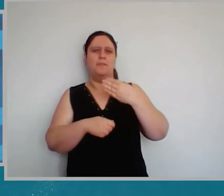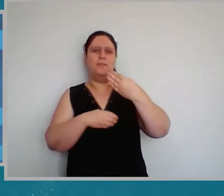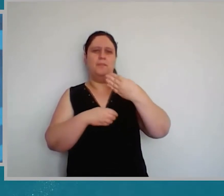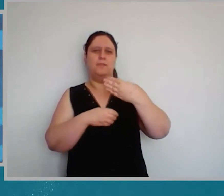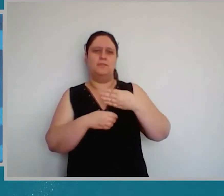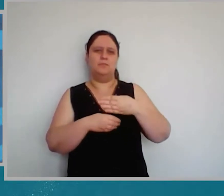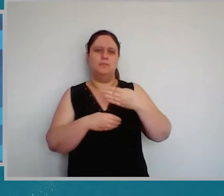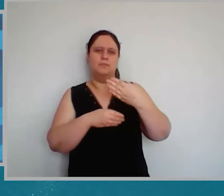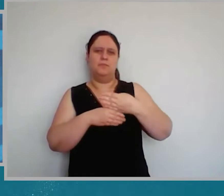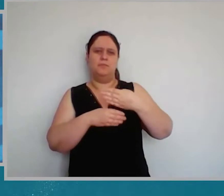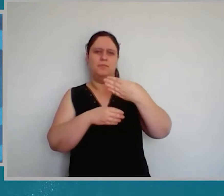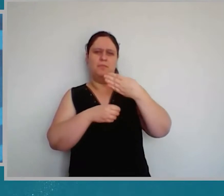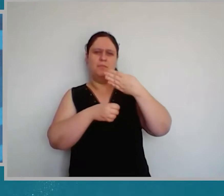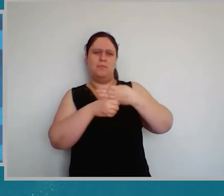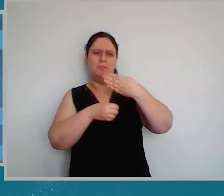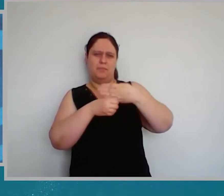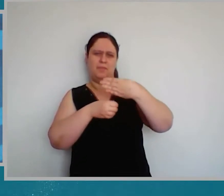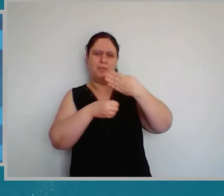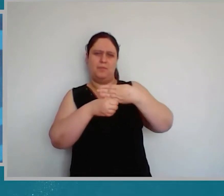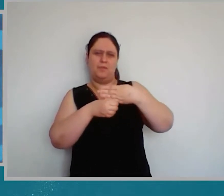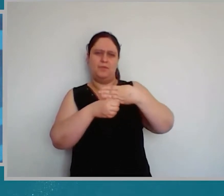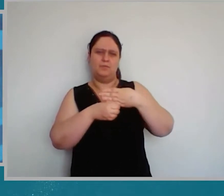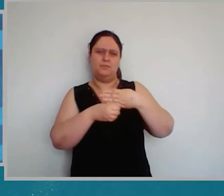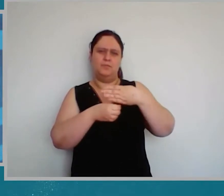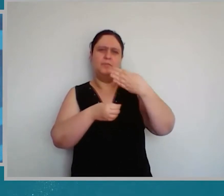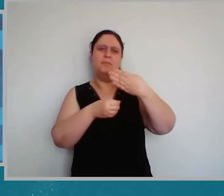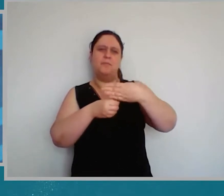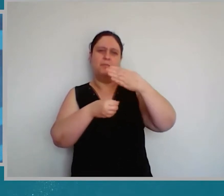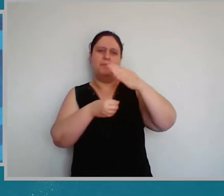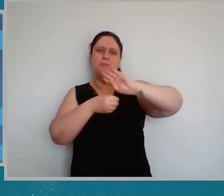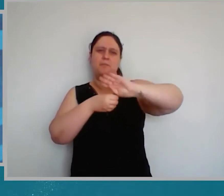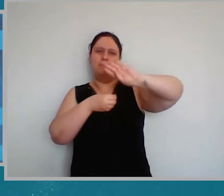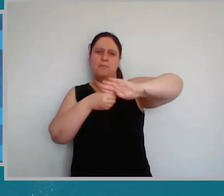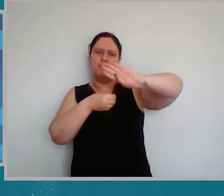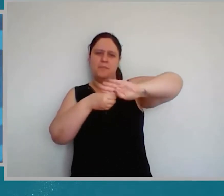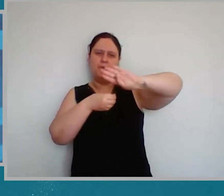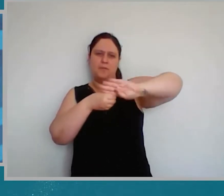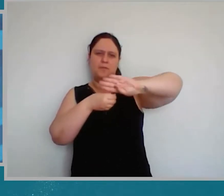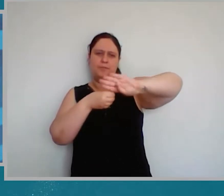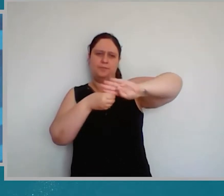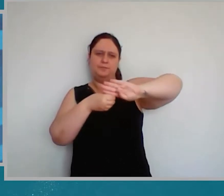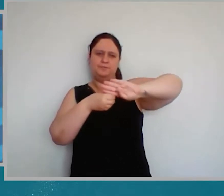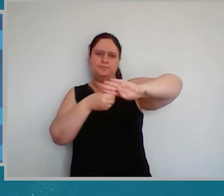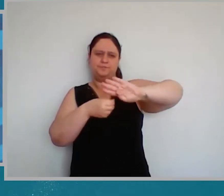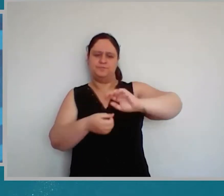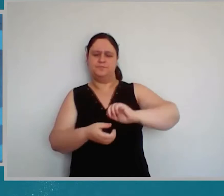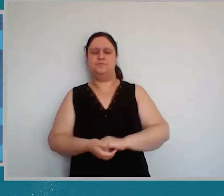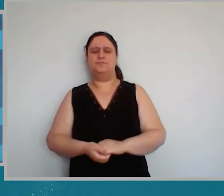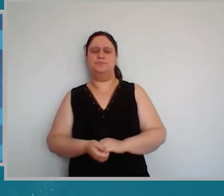Babilônia. Babel foi fundada por